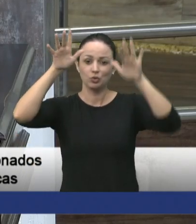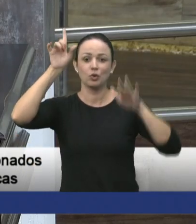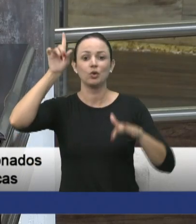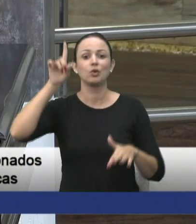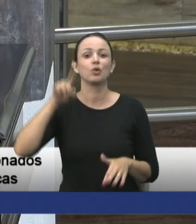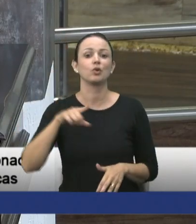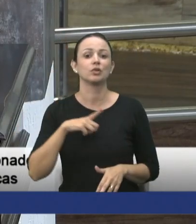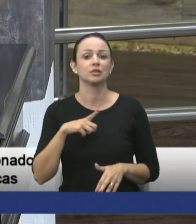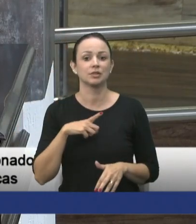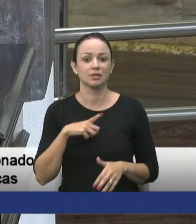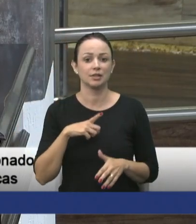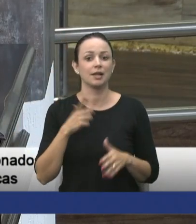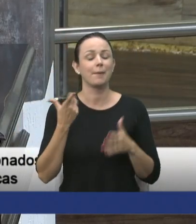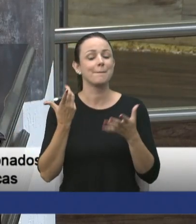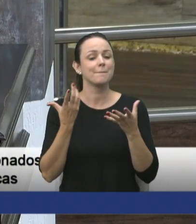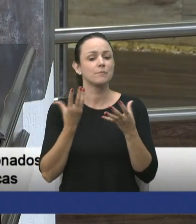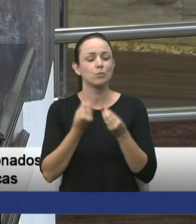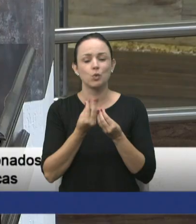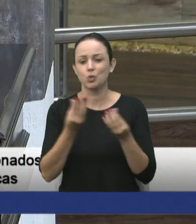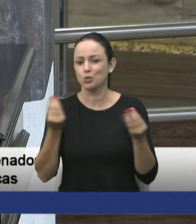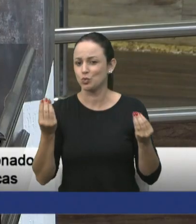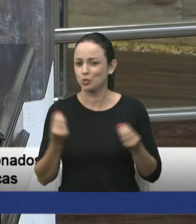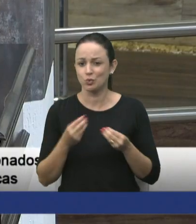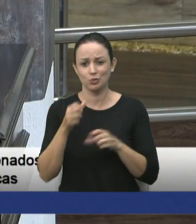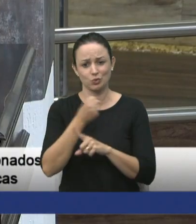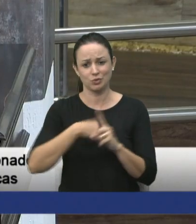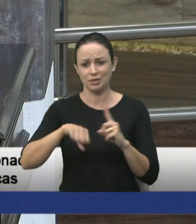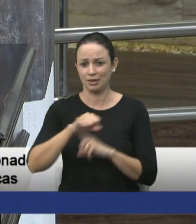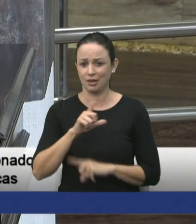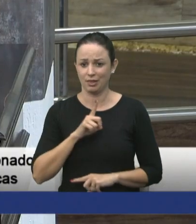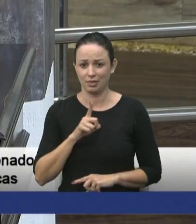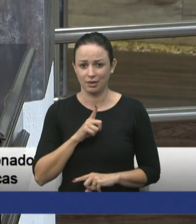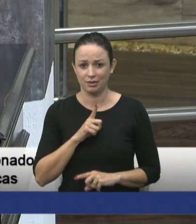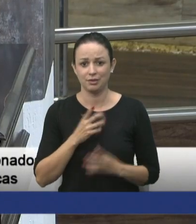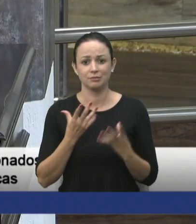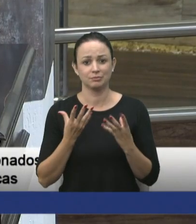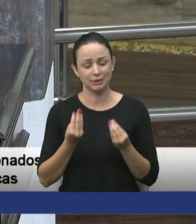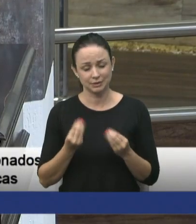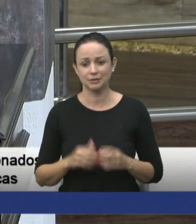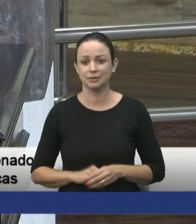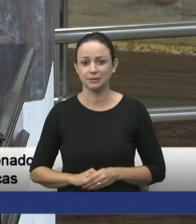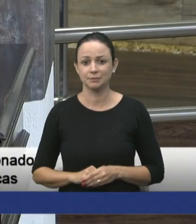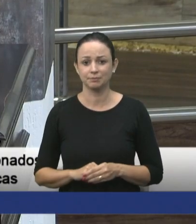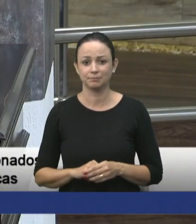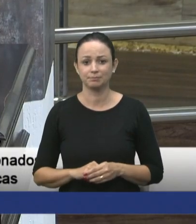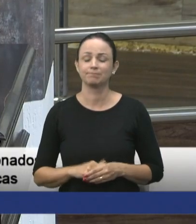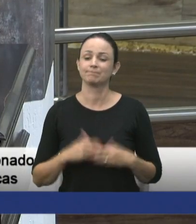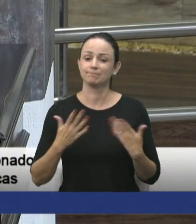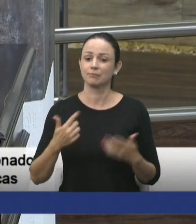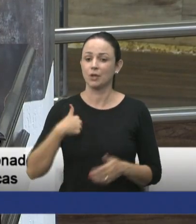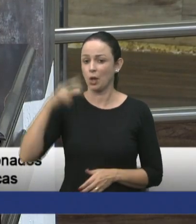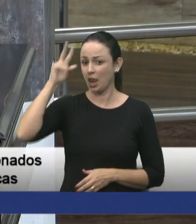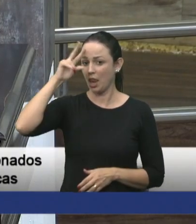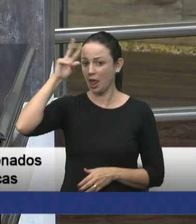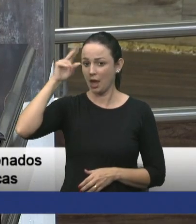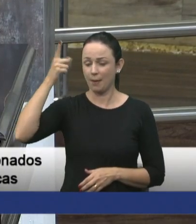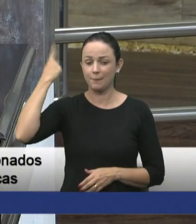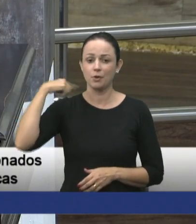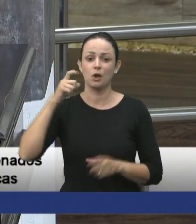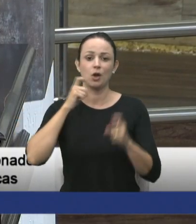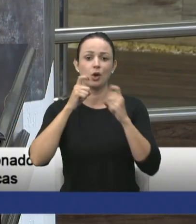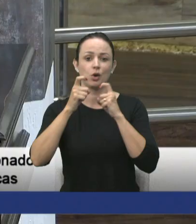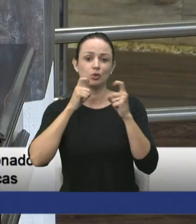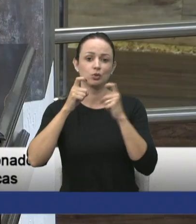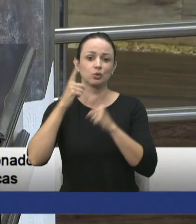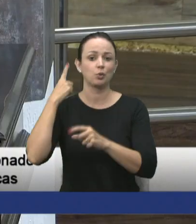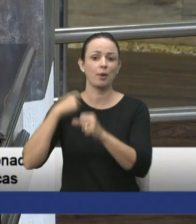ocupa uma grande demanda de nossa sociedade. Uma grande demanda. E eu me lembro de uma reunião que nós tivemos o